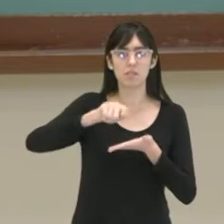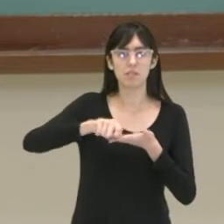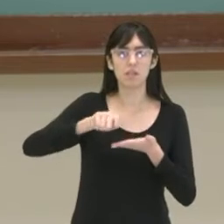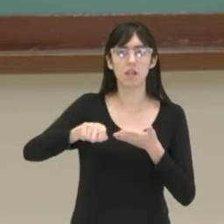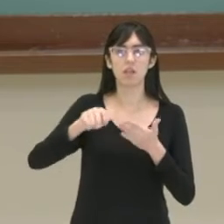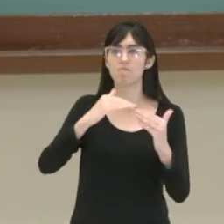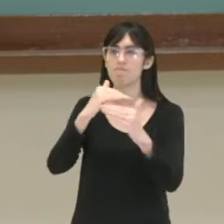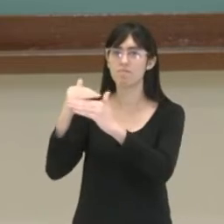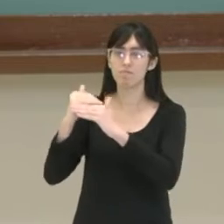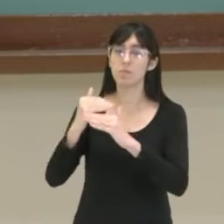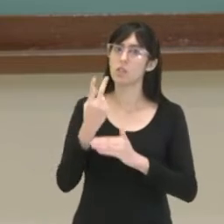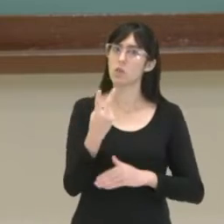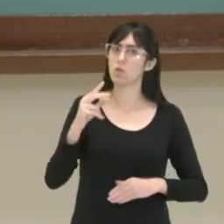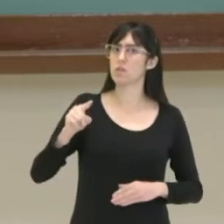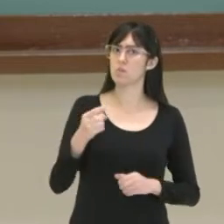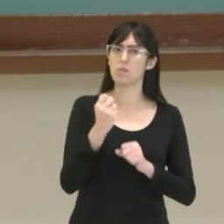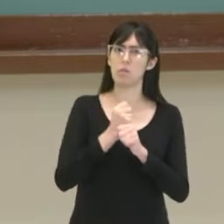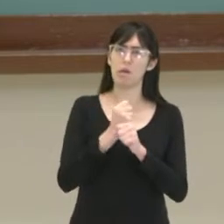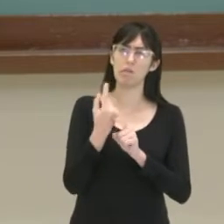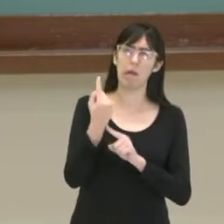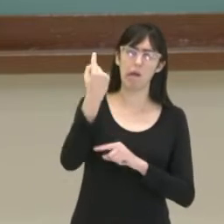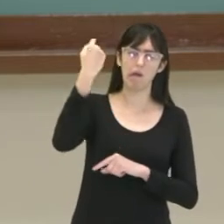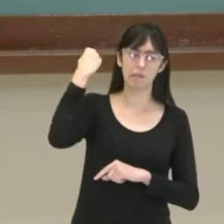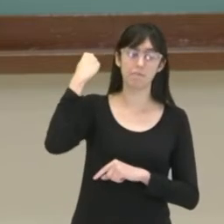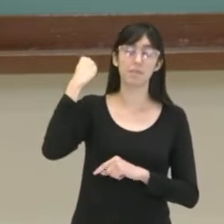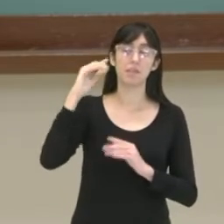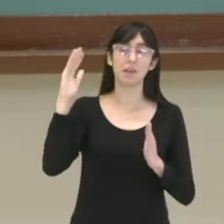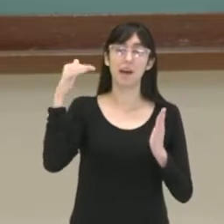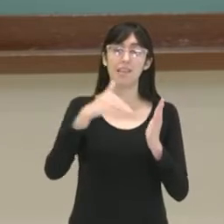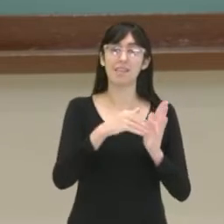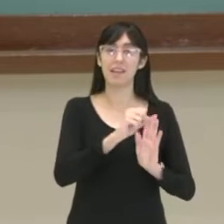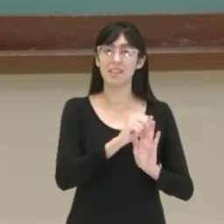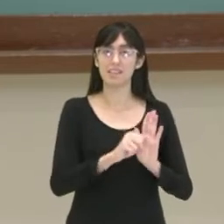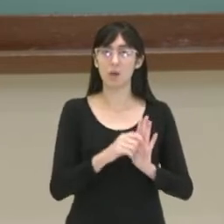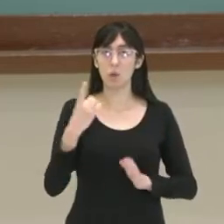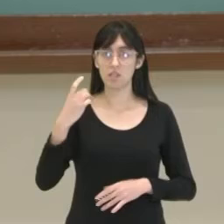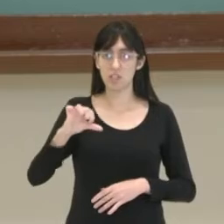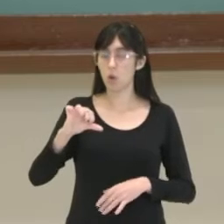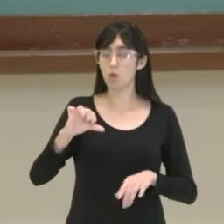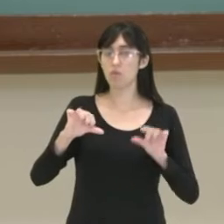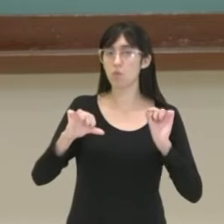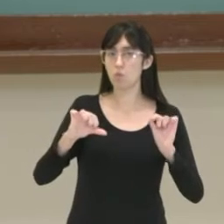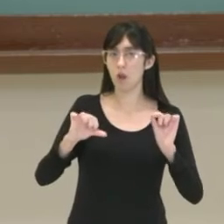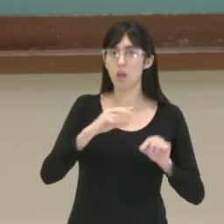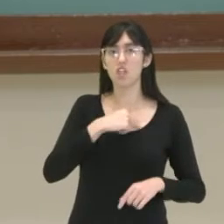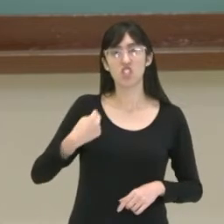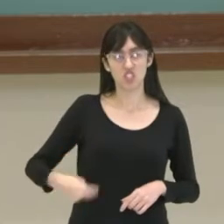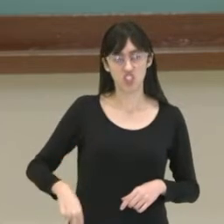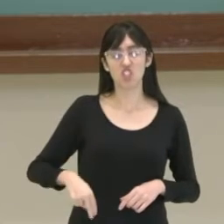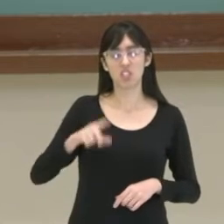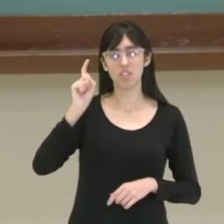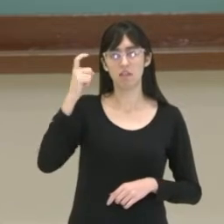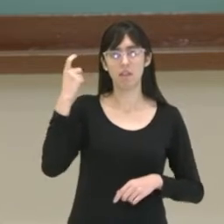Isso há mais de 2000 anos atrás, e até o século XIX, a China se manteve como uma